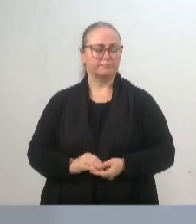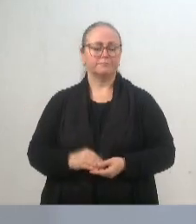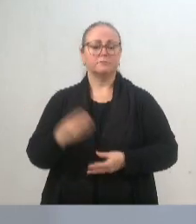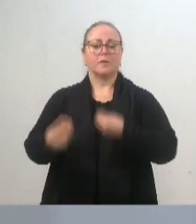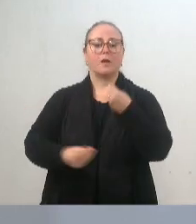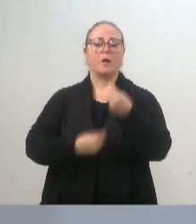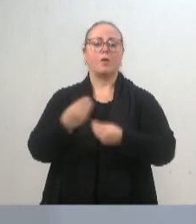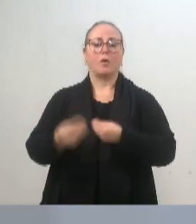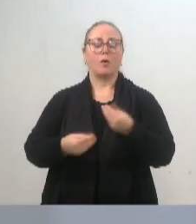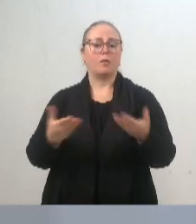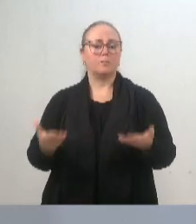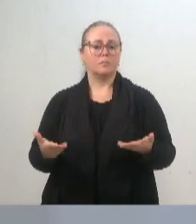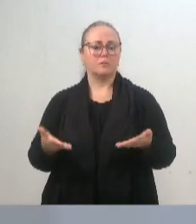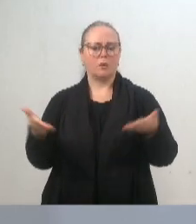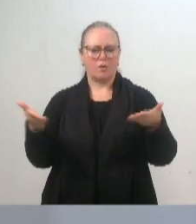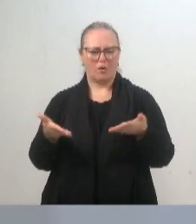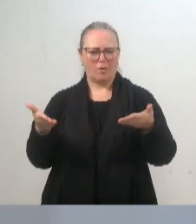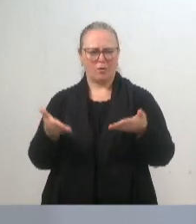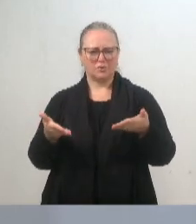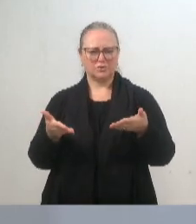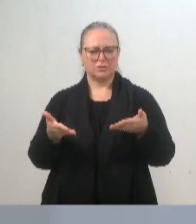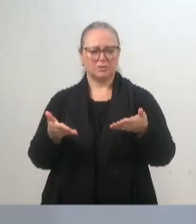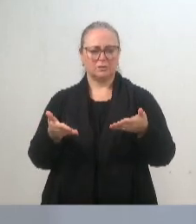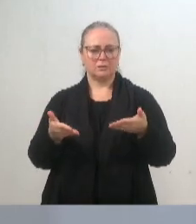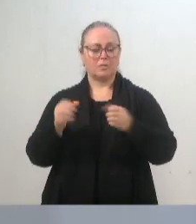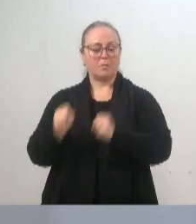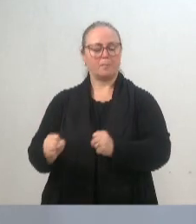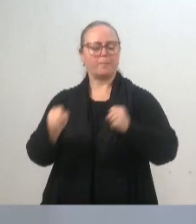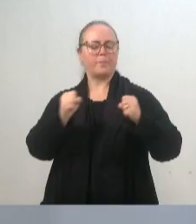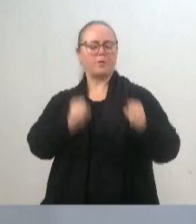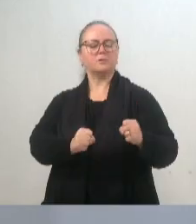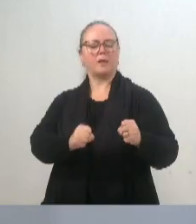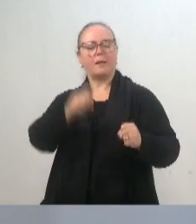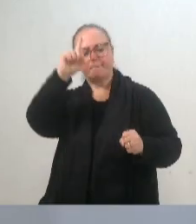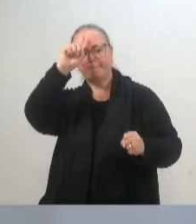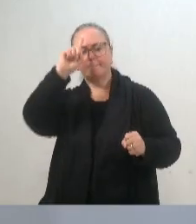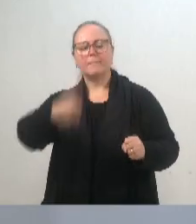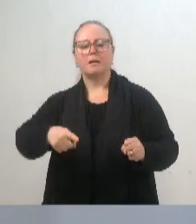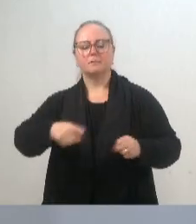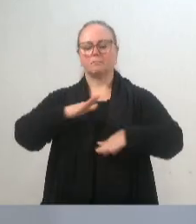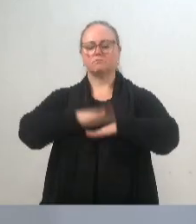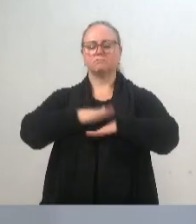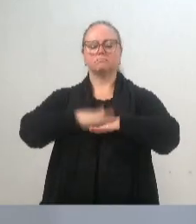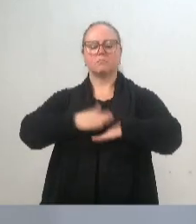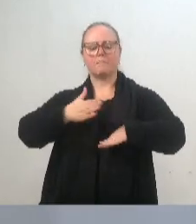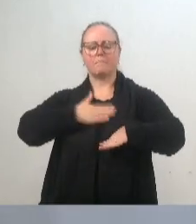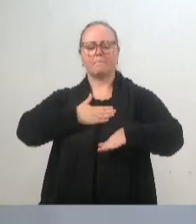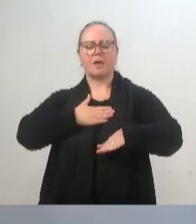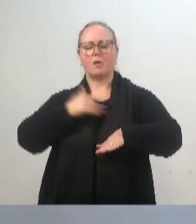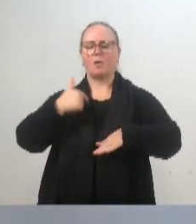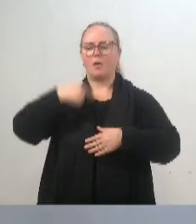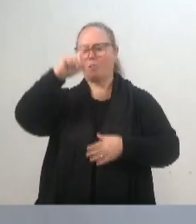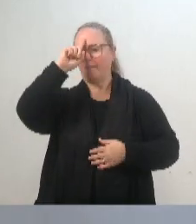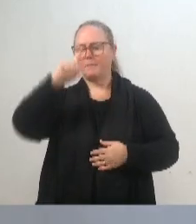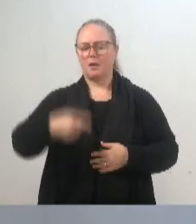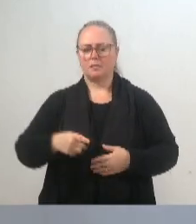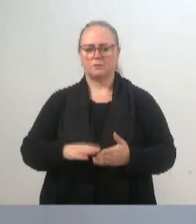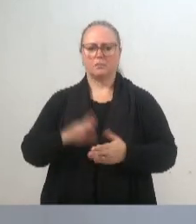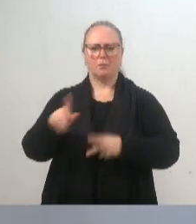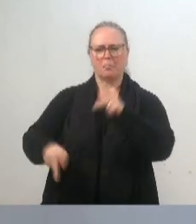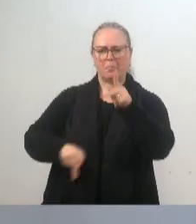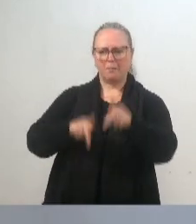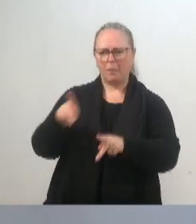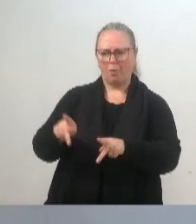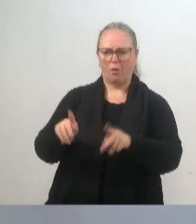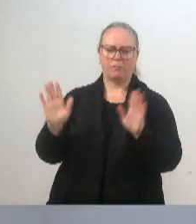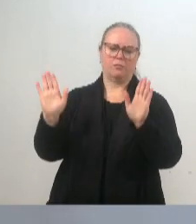hoje o poder garante os direitos e o poder deles próprios, dos políticos. O poder não emana mais do povo, vereador